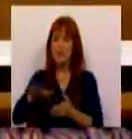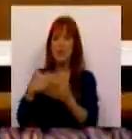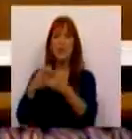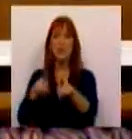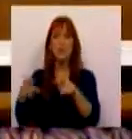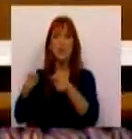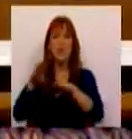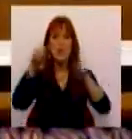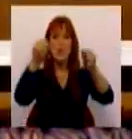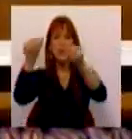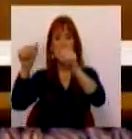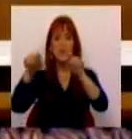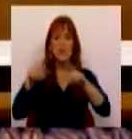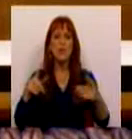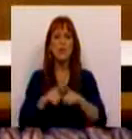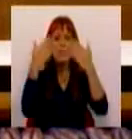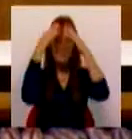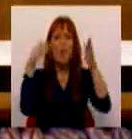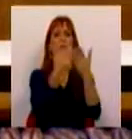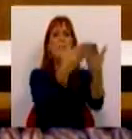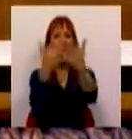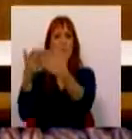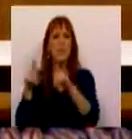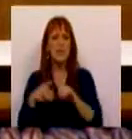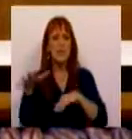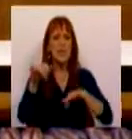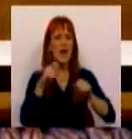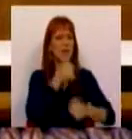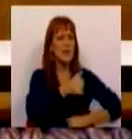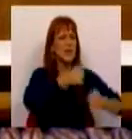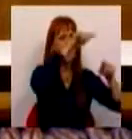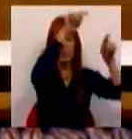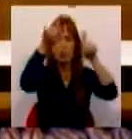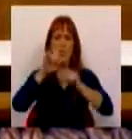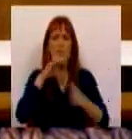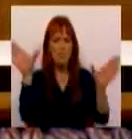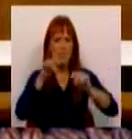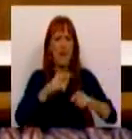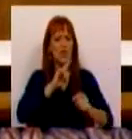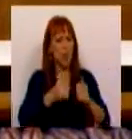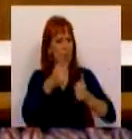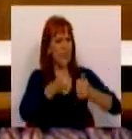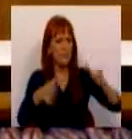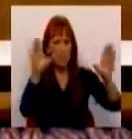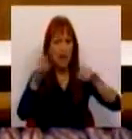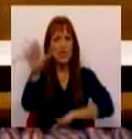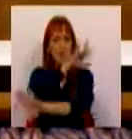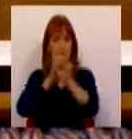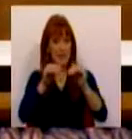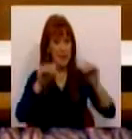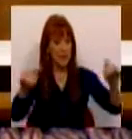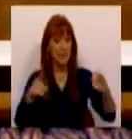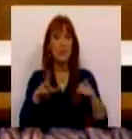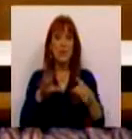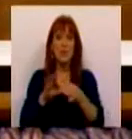Coordenação e Desenvolvimento Regional, que serão democratizadas, para as áreas metropolitanas, que se tornarão mais competitivas a nível europeu, e para